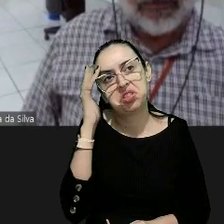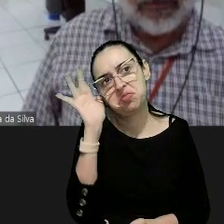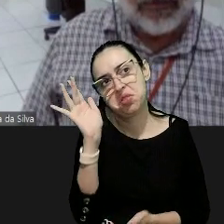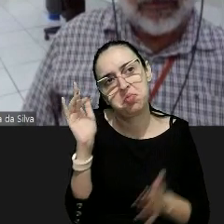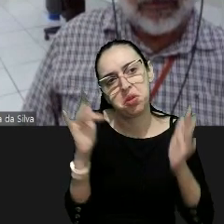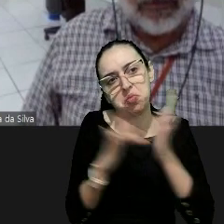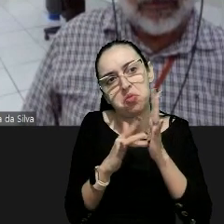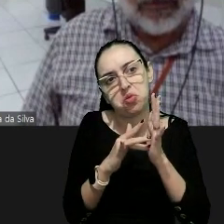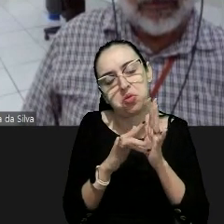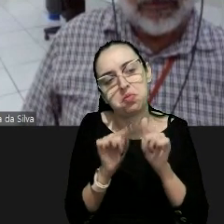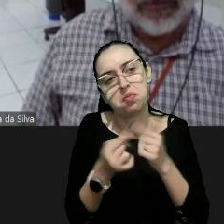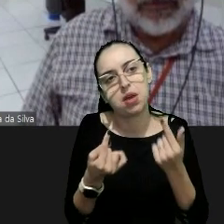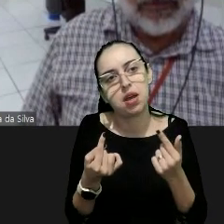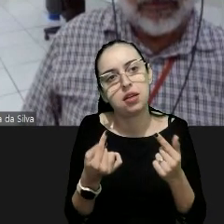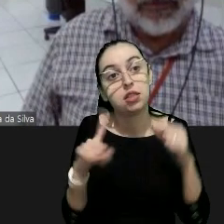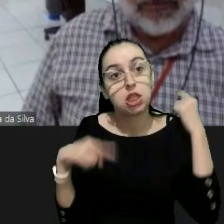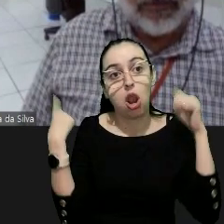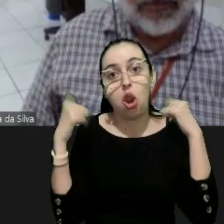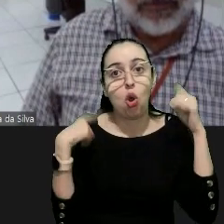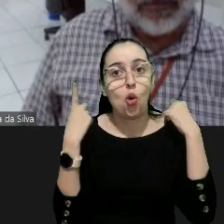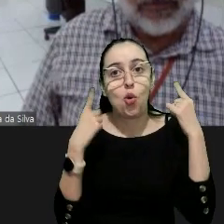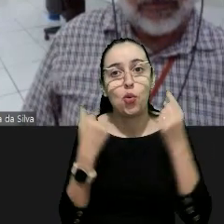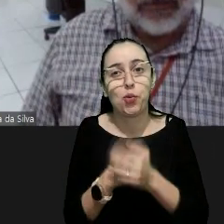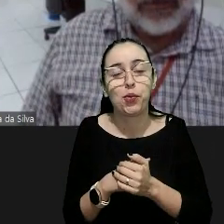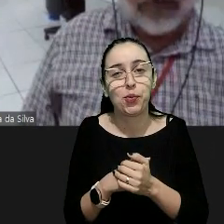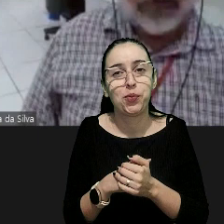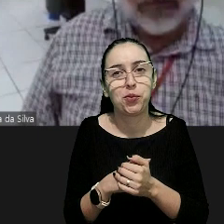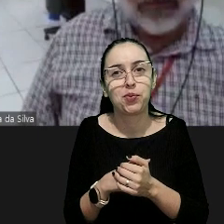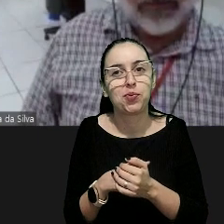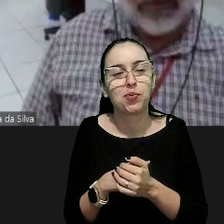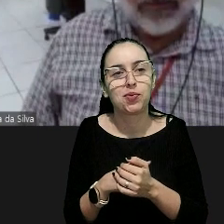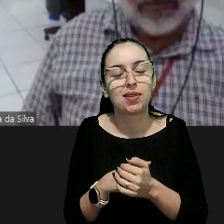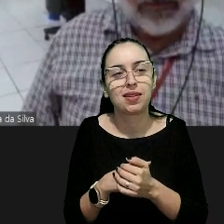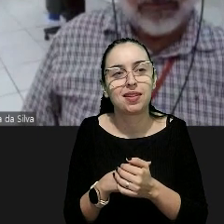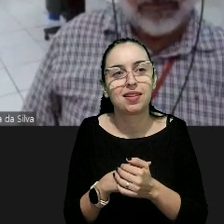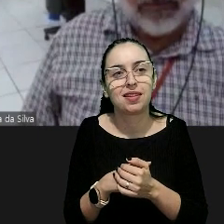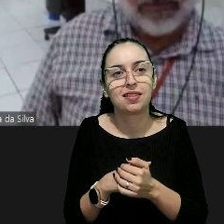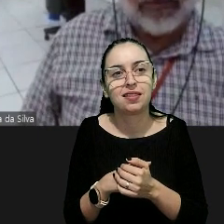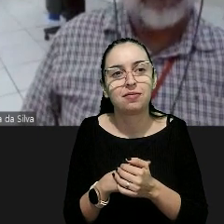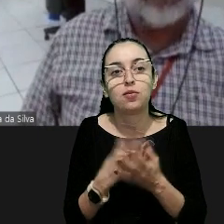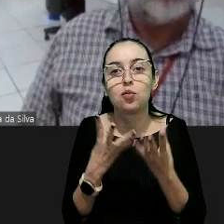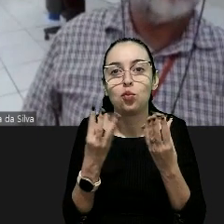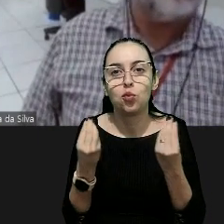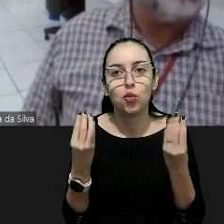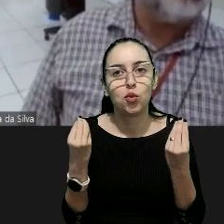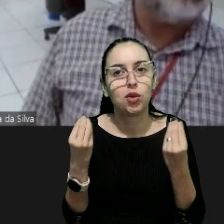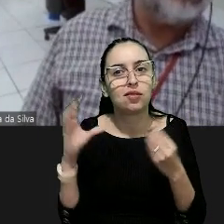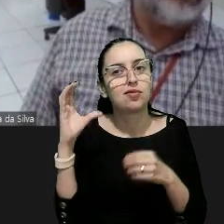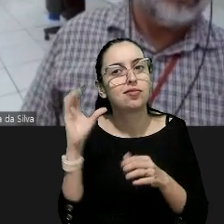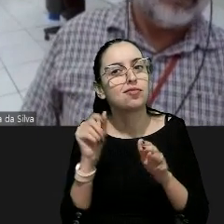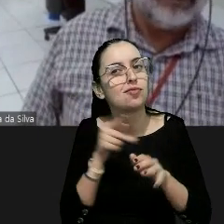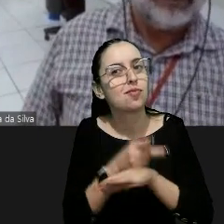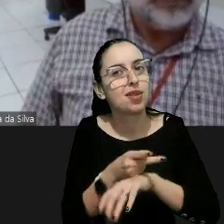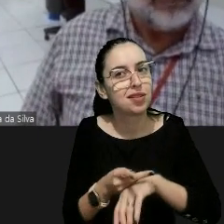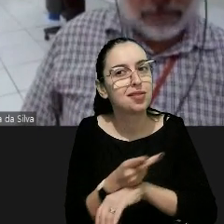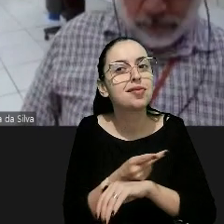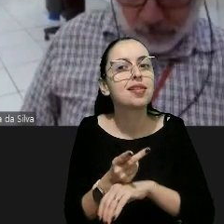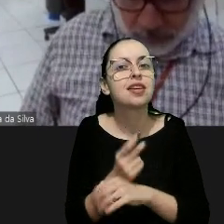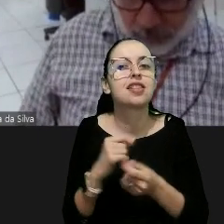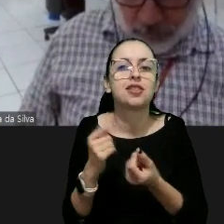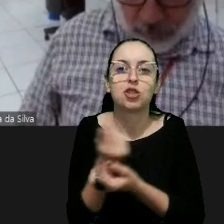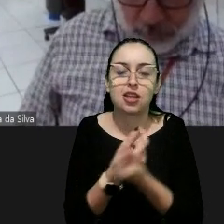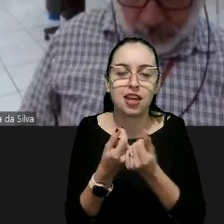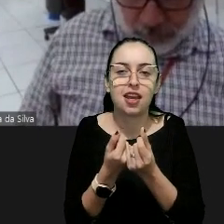vida. Nós não sabemos onde isso vai chegar, mas tem um maluco, é considerado maluco, mas está com